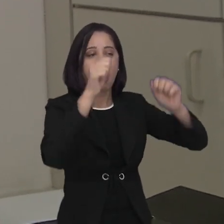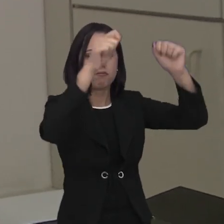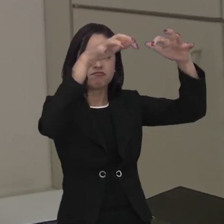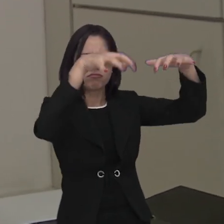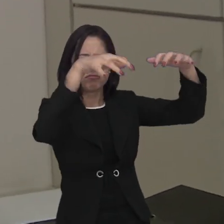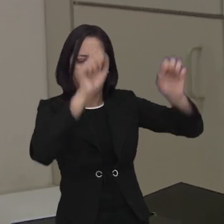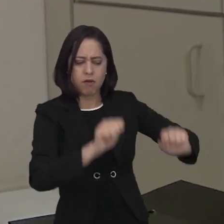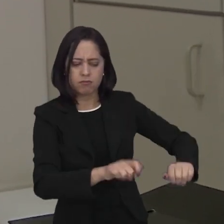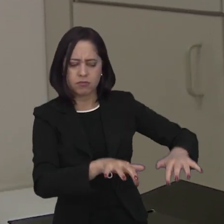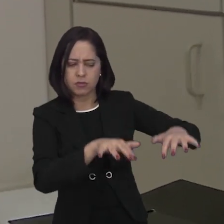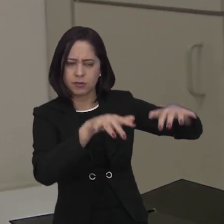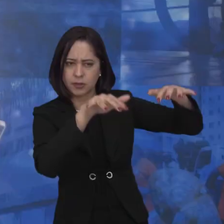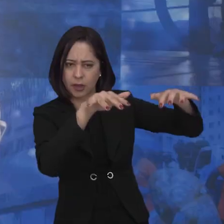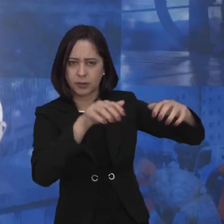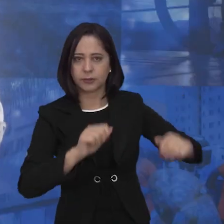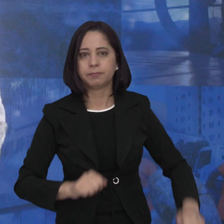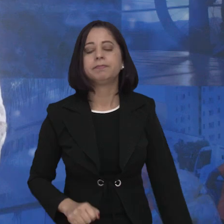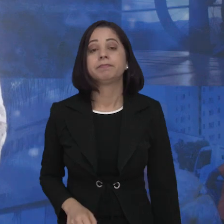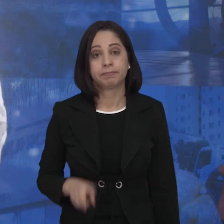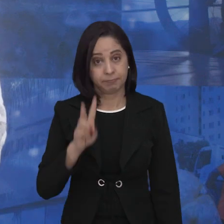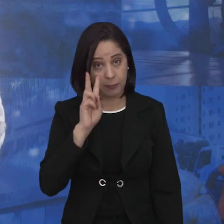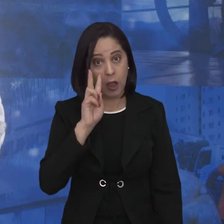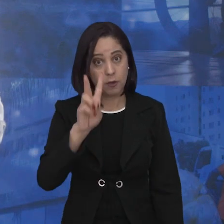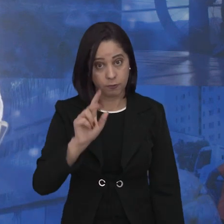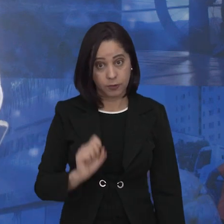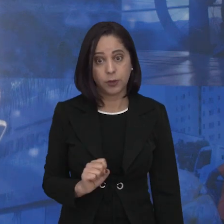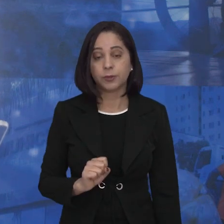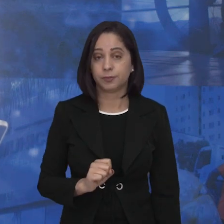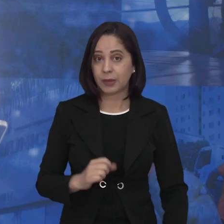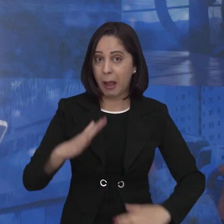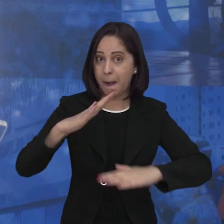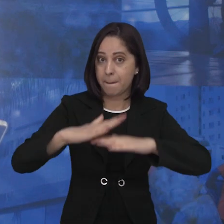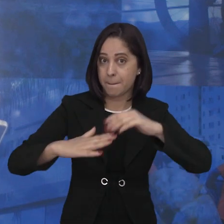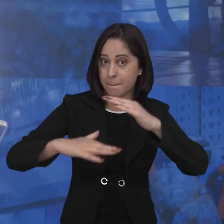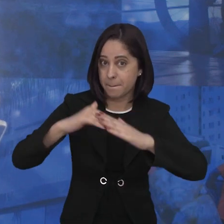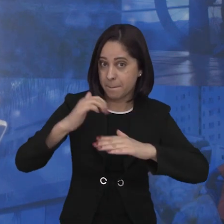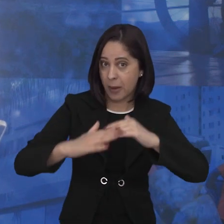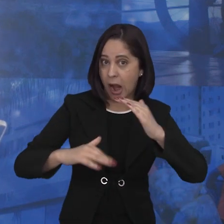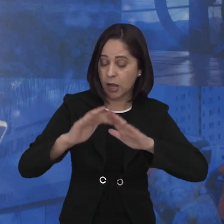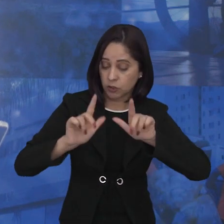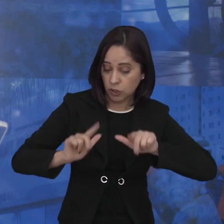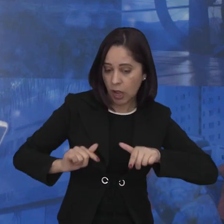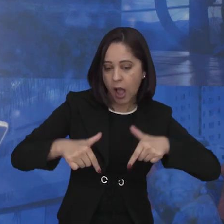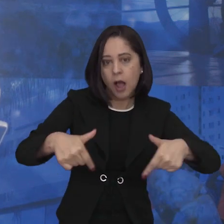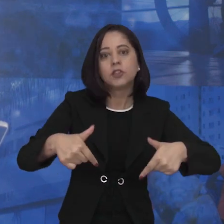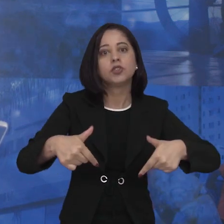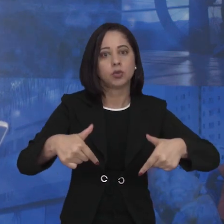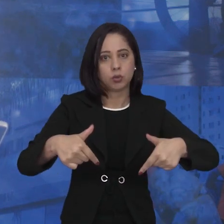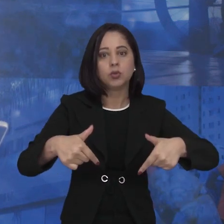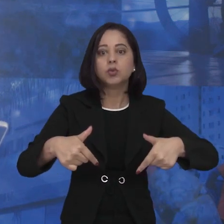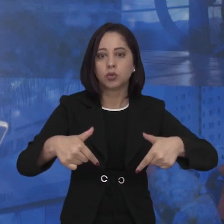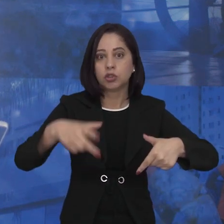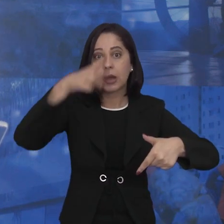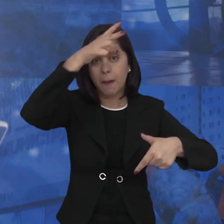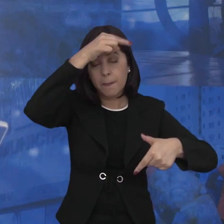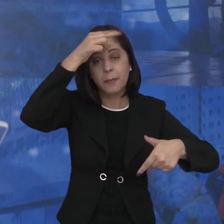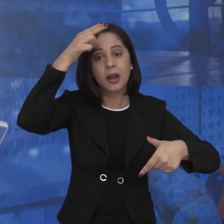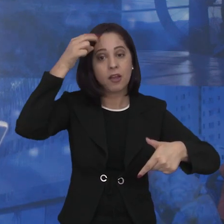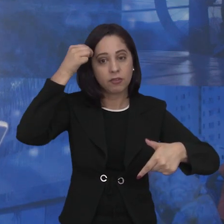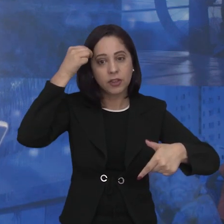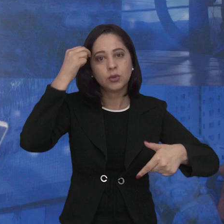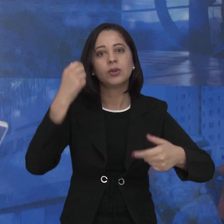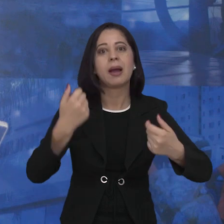importantíssimo. Nós estamos falando de preservação, né? Pois é, como a gente viu, para colocar em prática esse tipo de medida, a administração pública, muitas